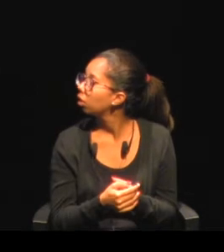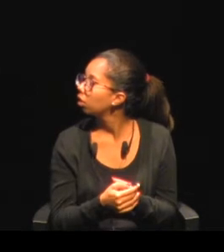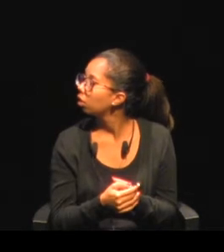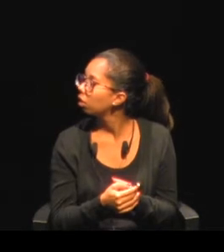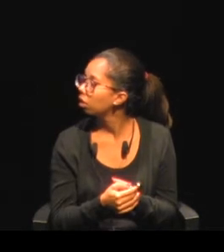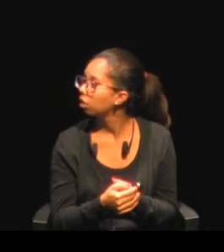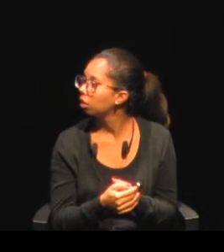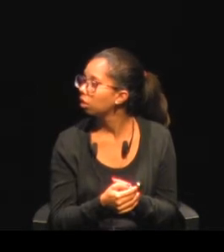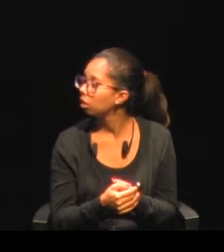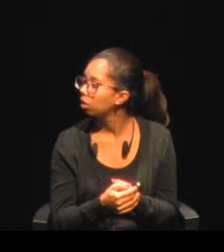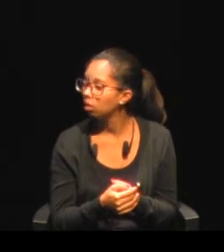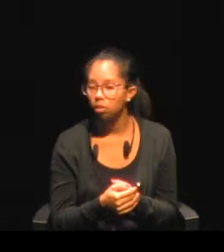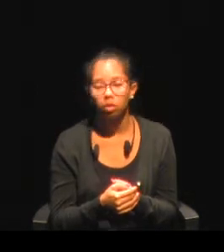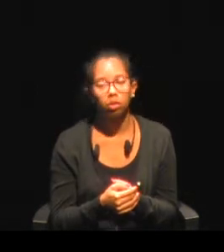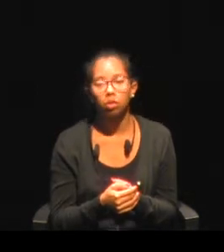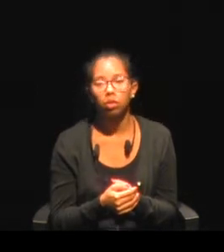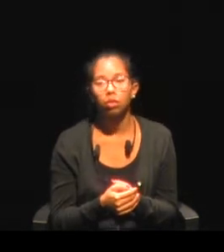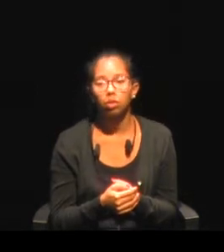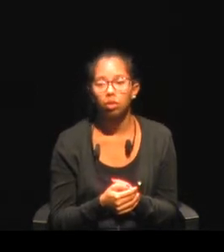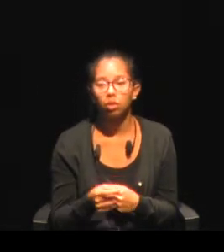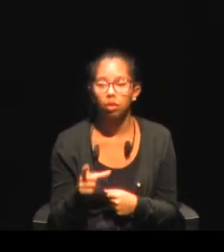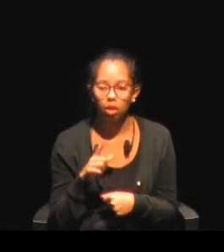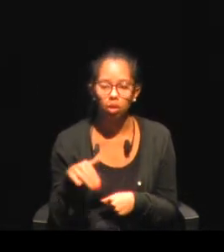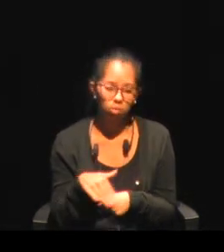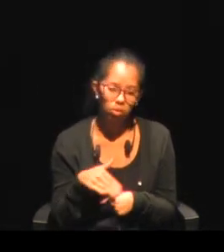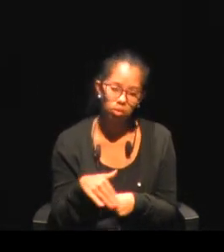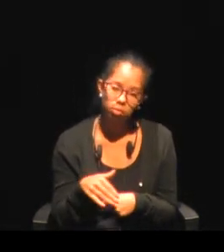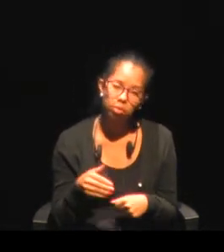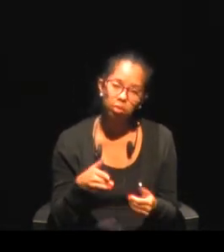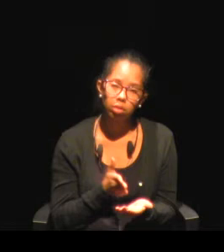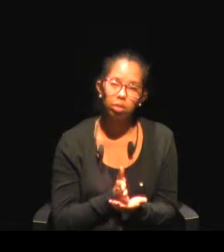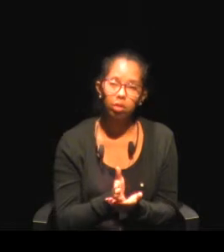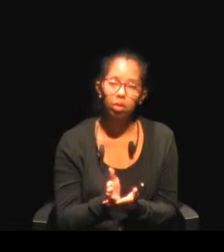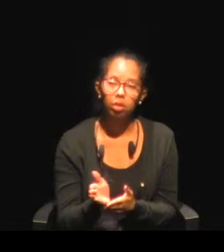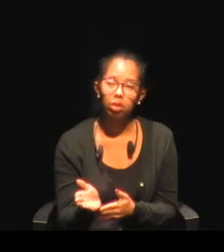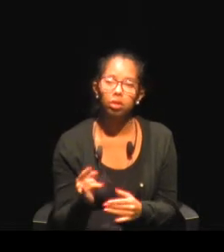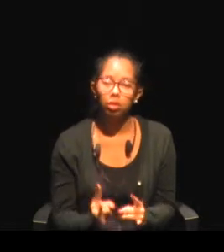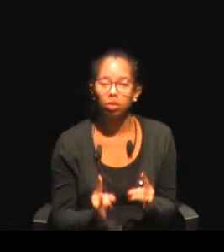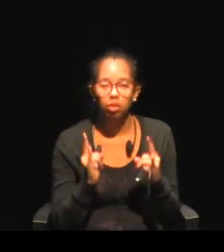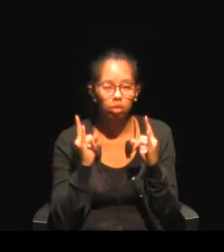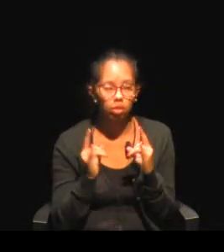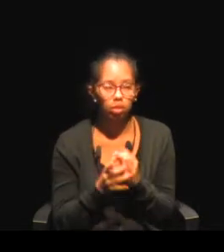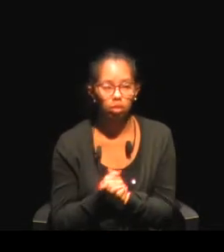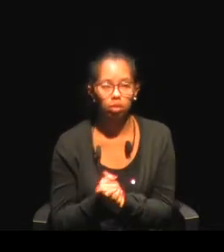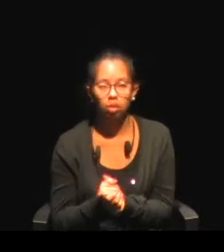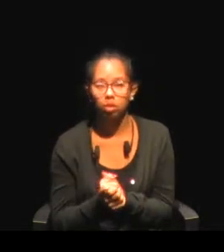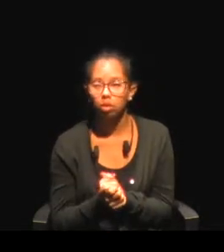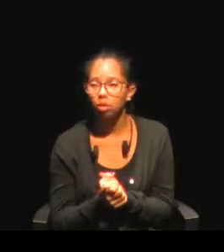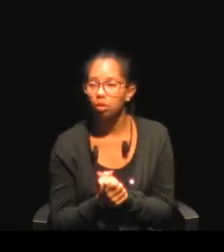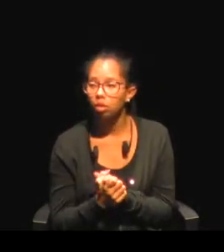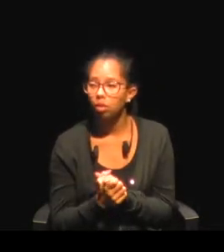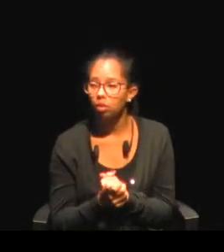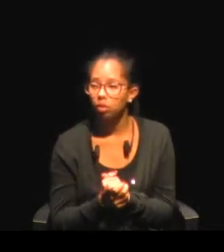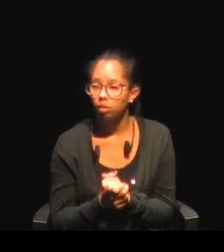vai, talvez, experimentar não ter caixilho nenhum e ser definitivamente uma rua mesmo que cruza dentro do edifício. Eu acho que